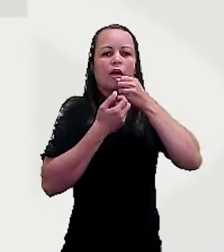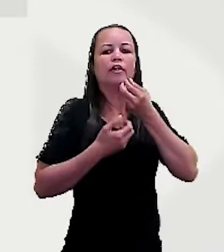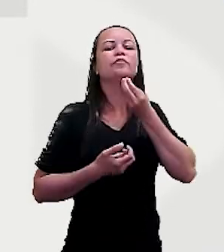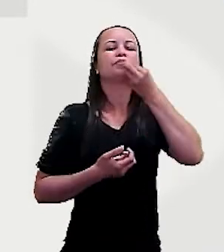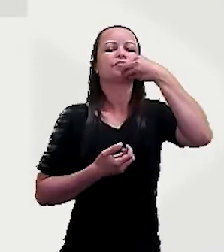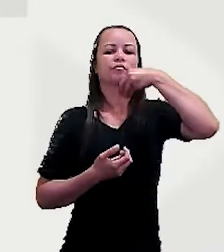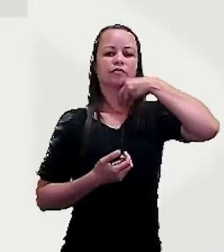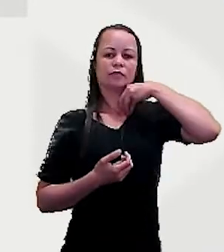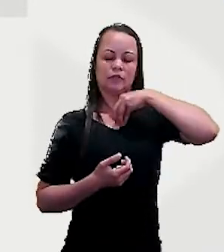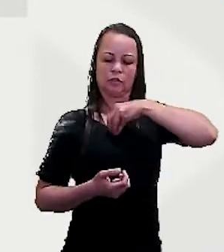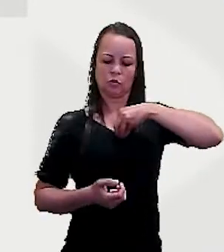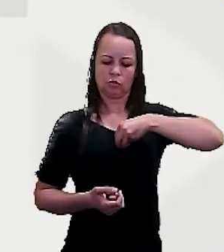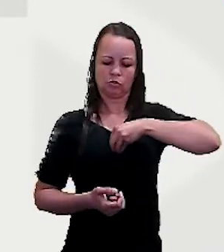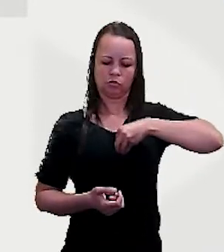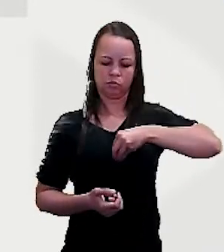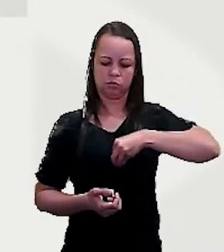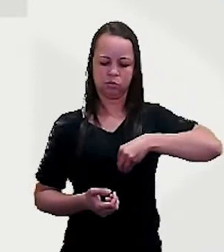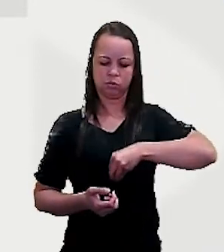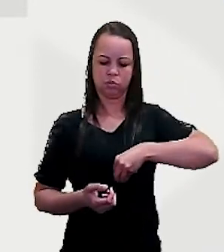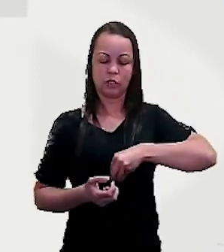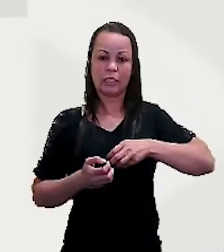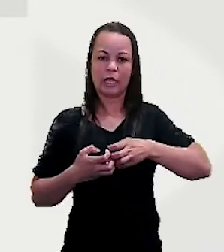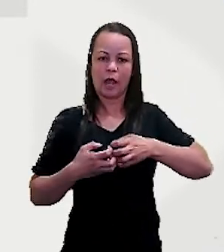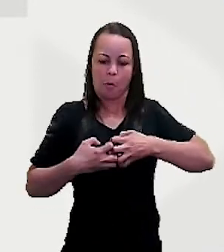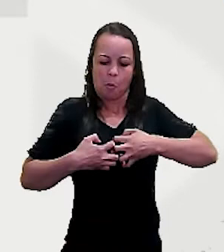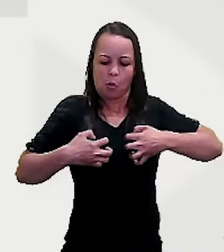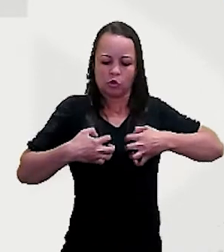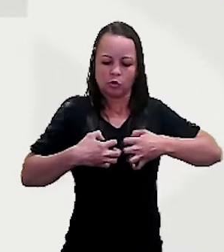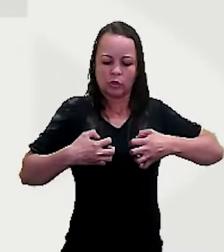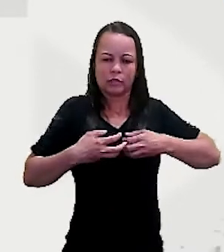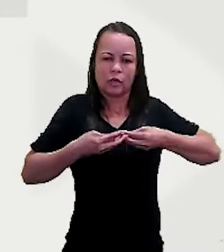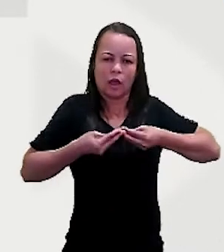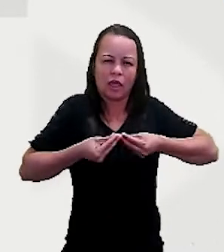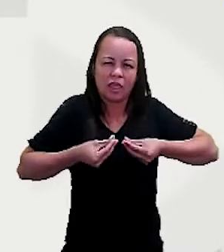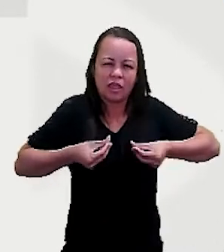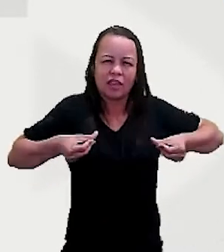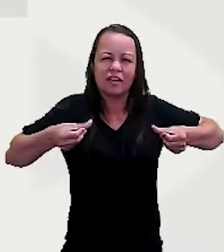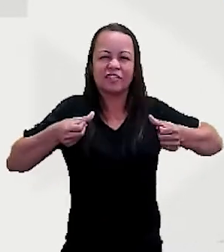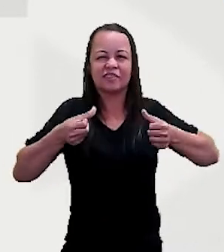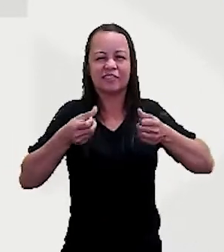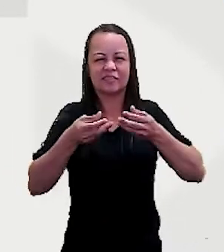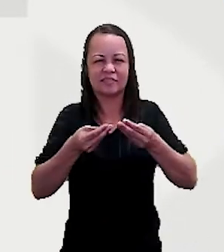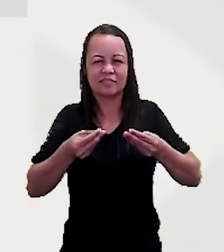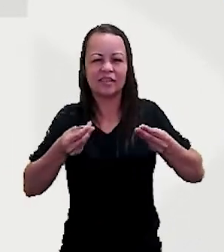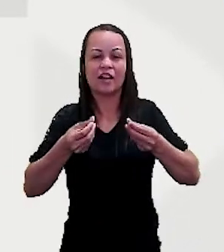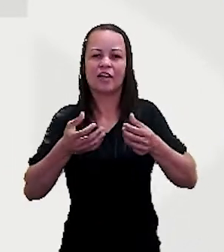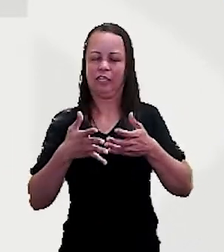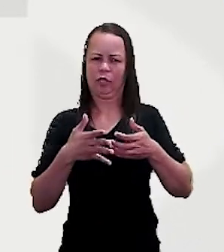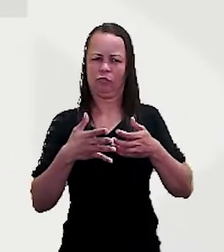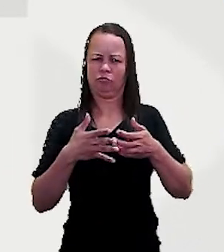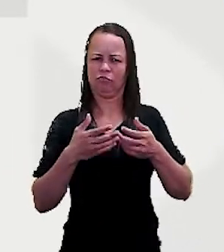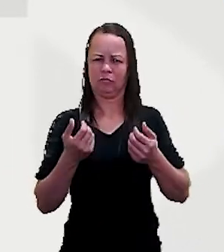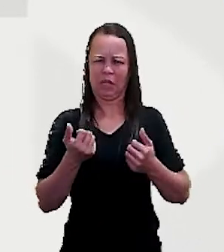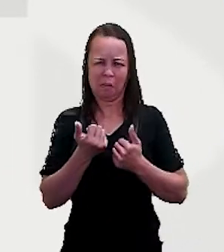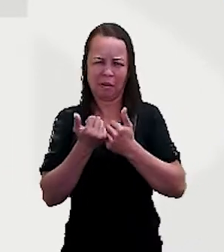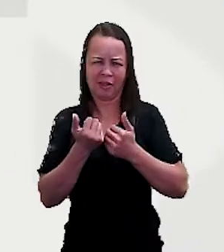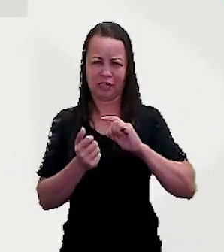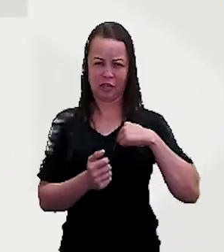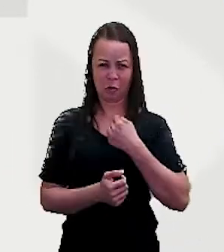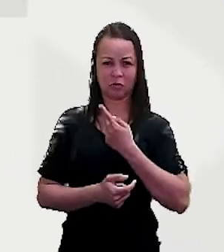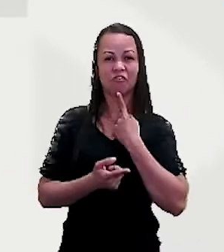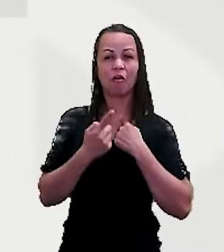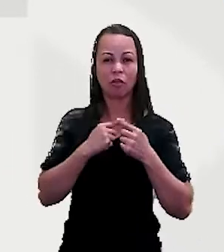aí existe um tipo de musculatura, uma musculatura lisa, que não depende da nossa vontade. Ela vai se